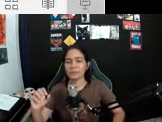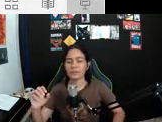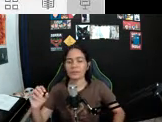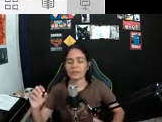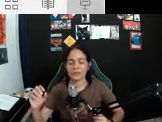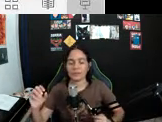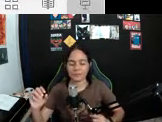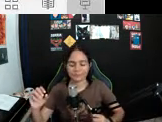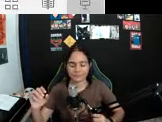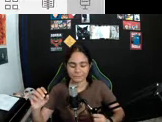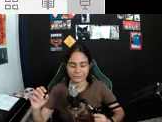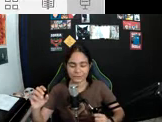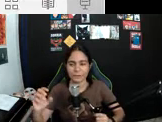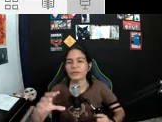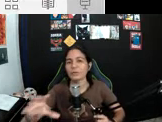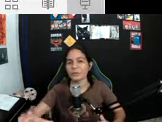em